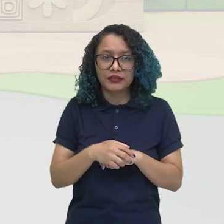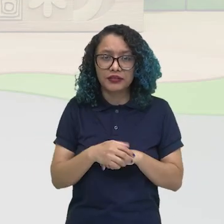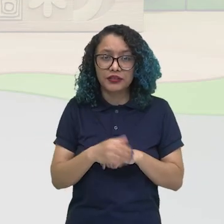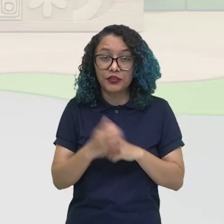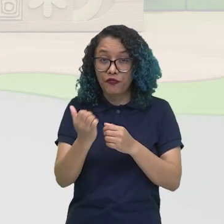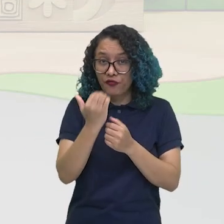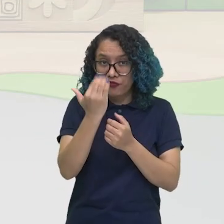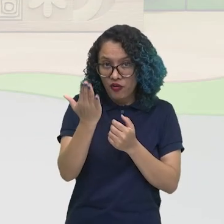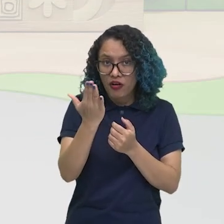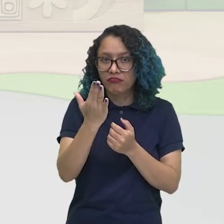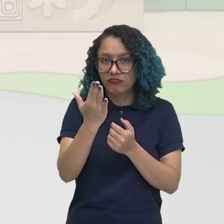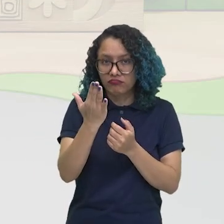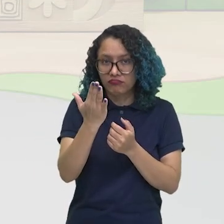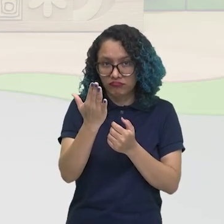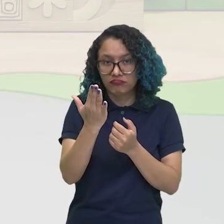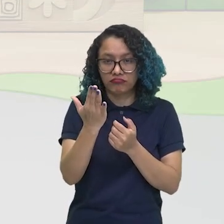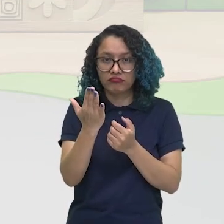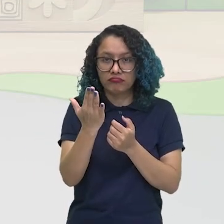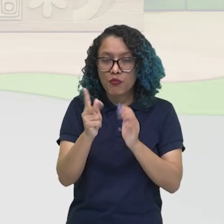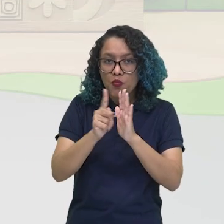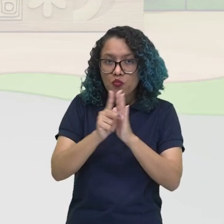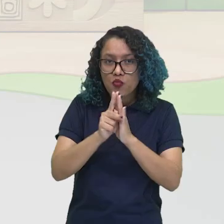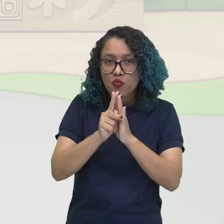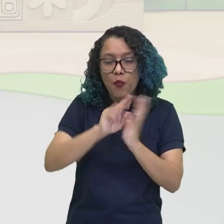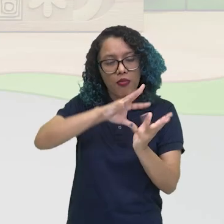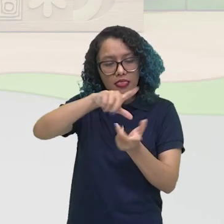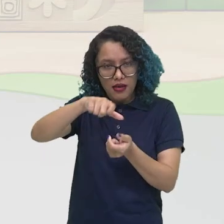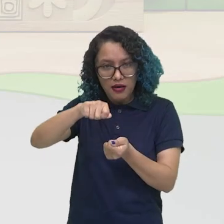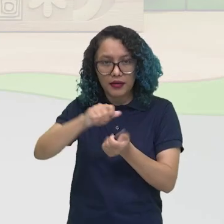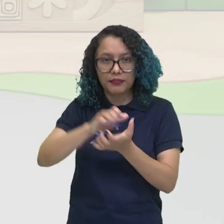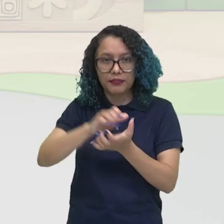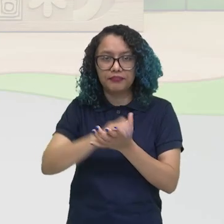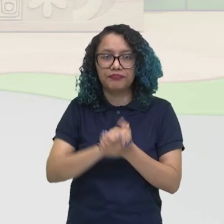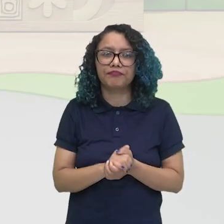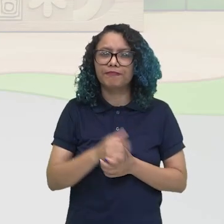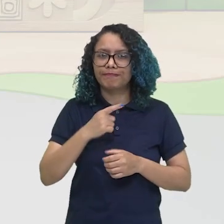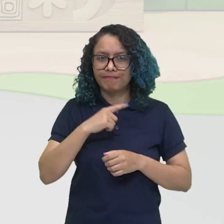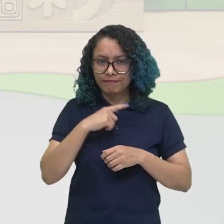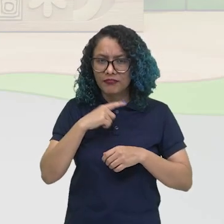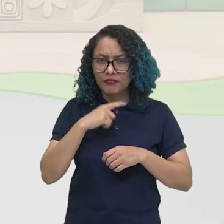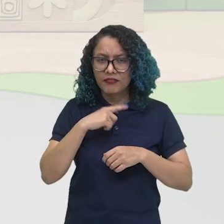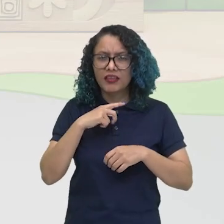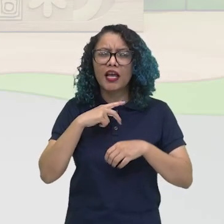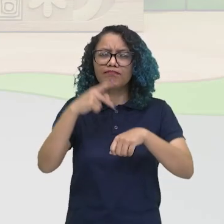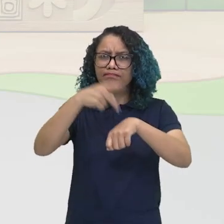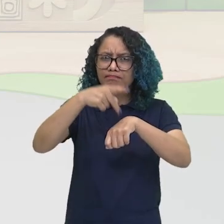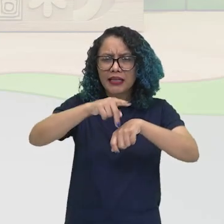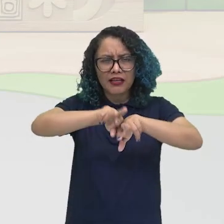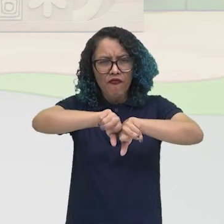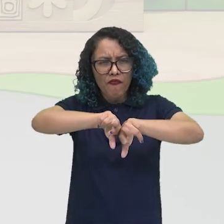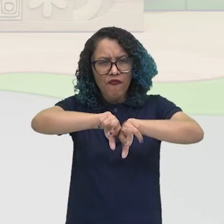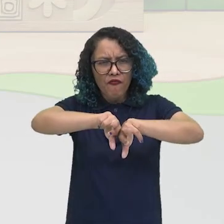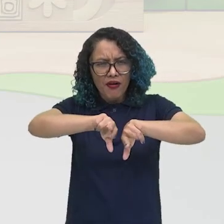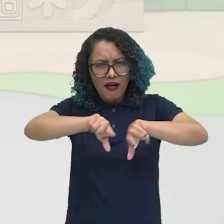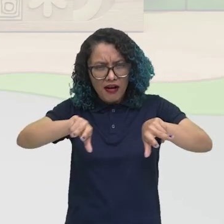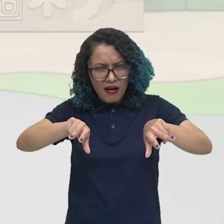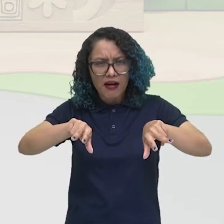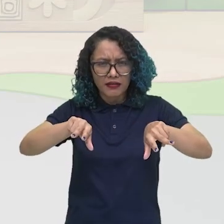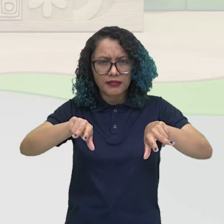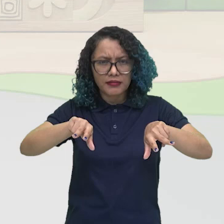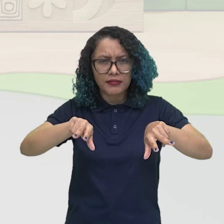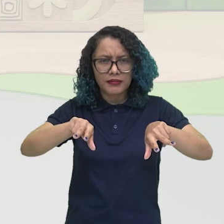da esfera terrestre. Ela é formada por grandes blocos rochosos, chamados de